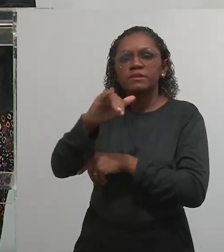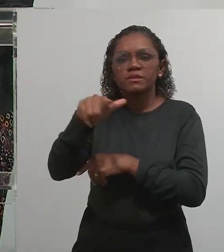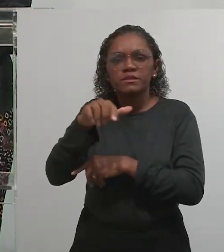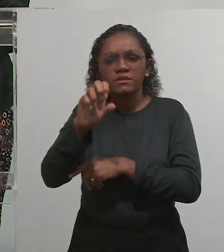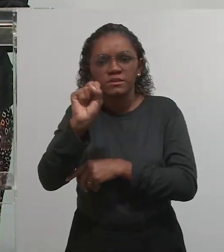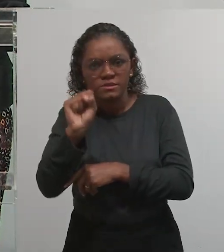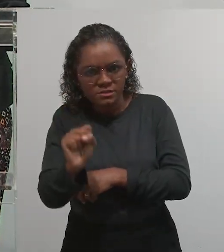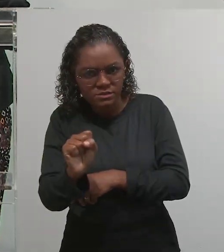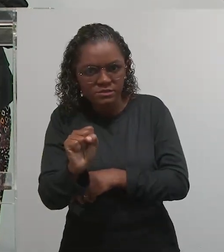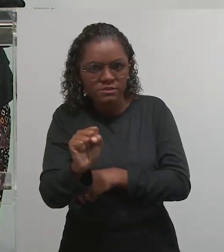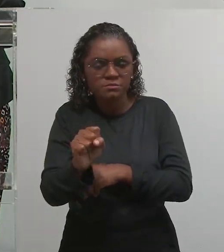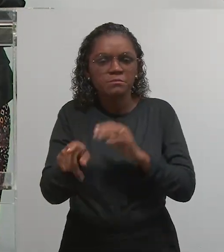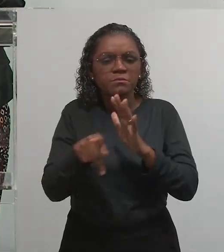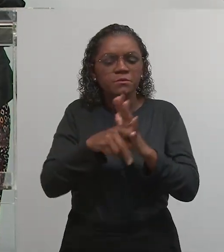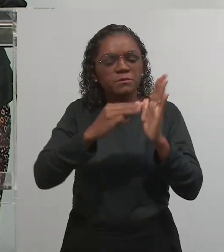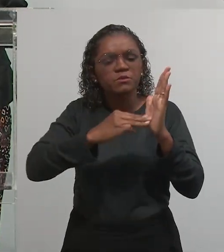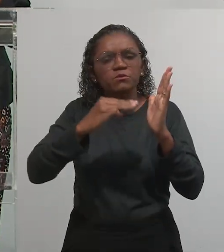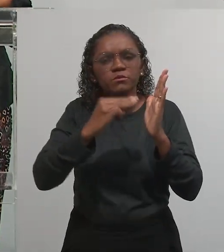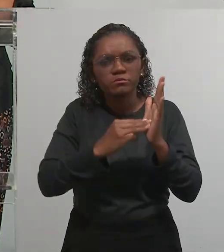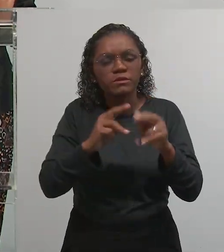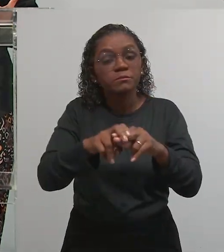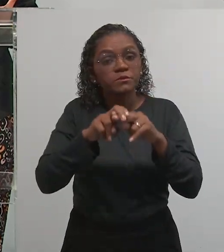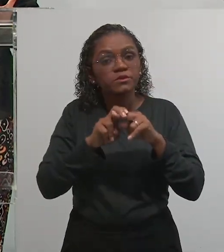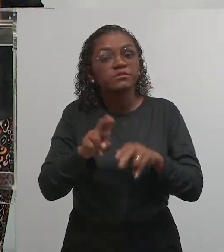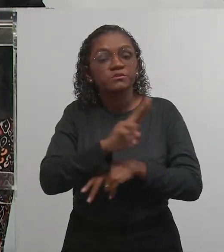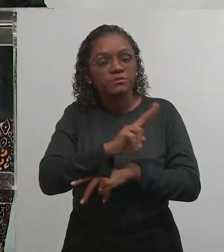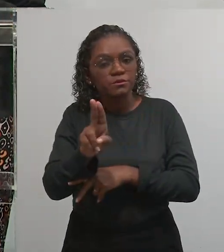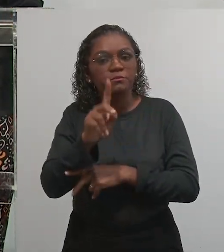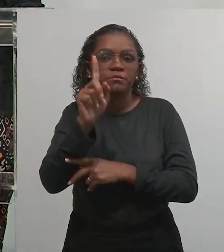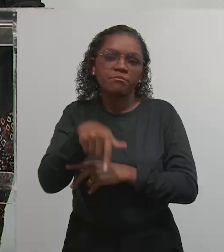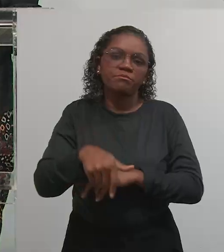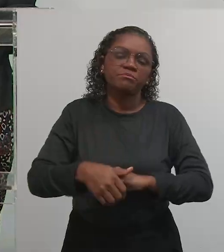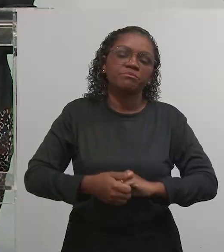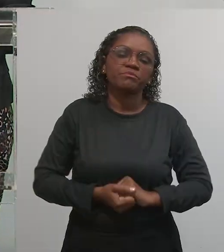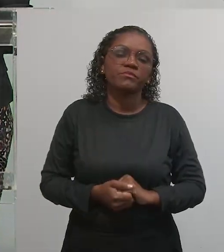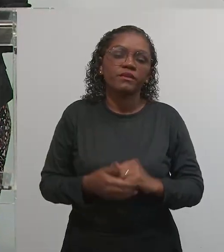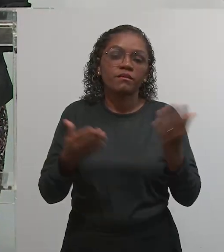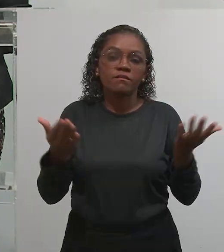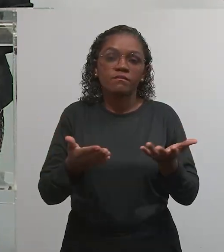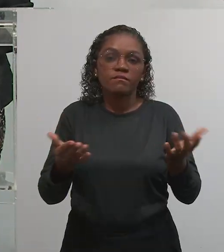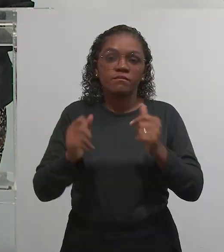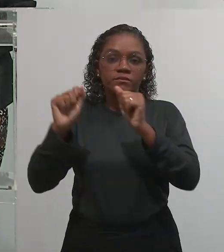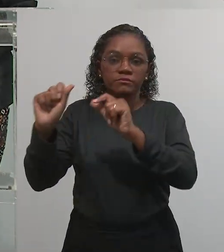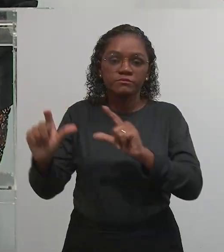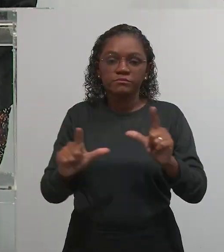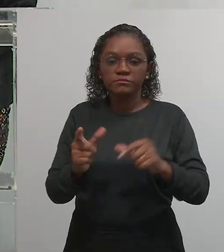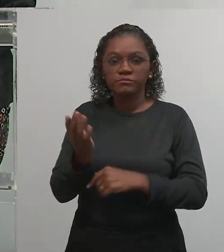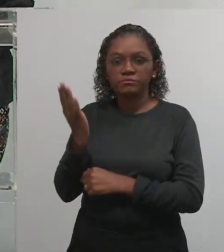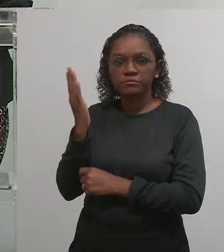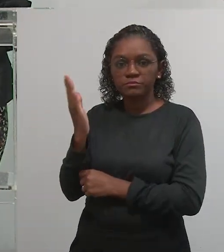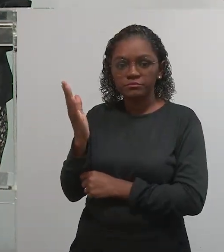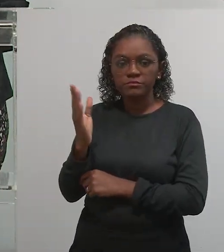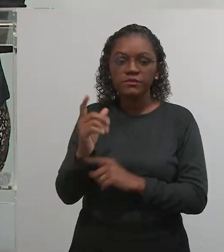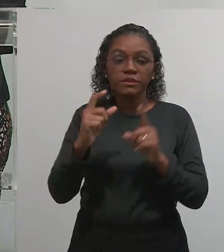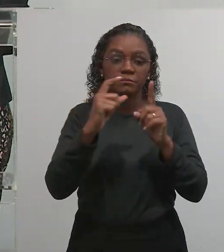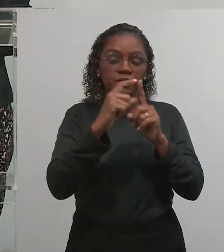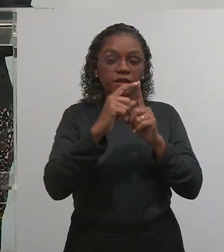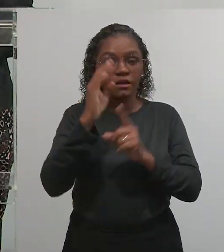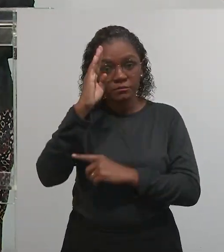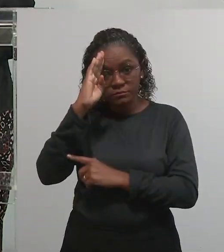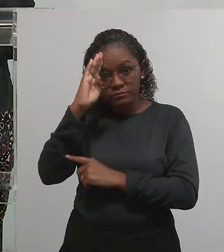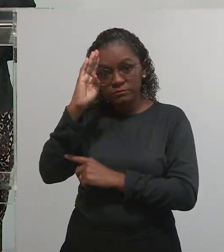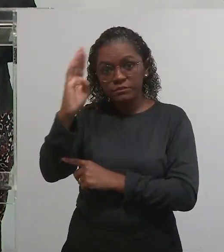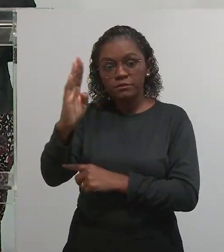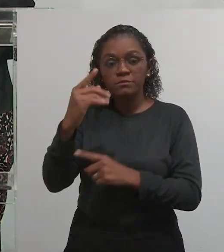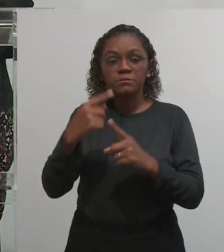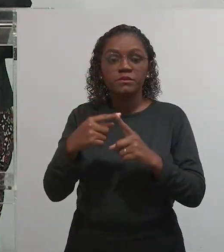conhecimento. Então, por isso a gente chama de epistemologia. Então, aqui no quadro, eu trouxe para vocês algumas palavras-chave para vocês